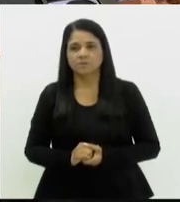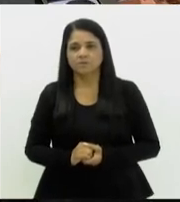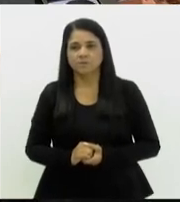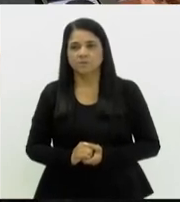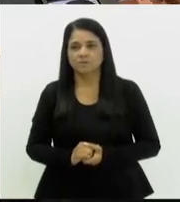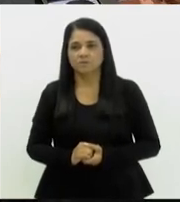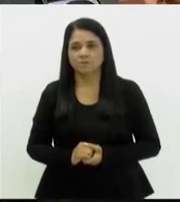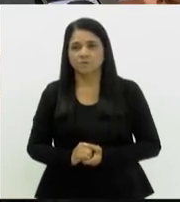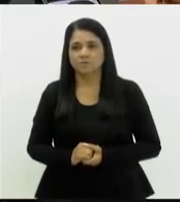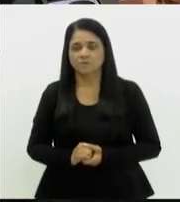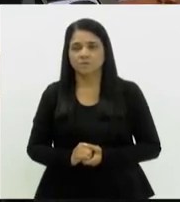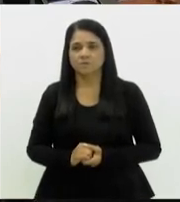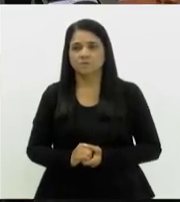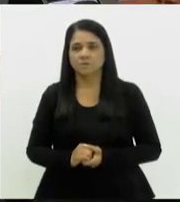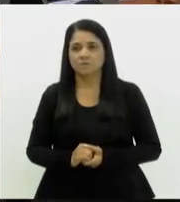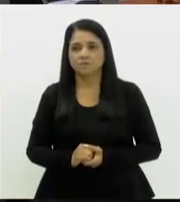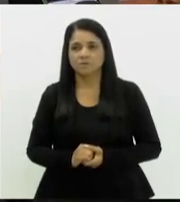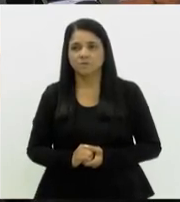Pode ser.